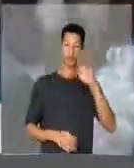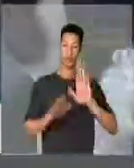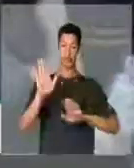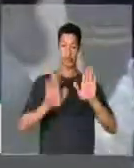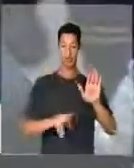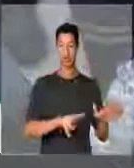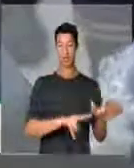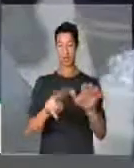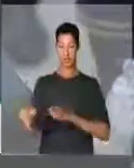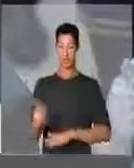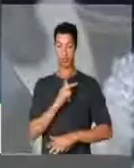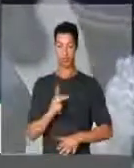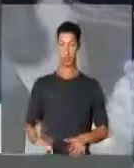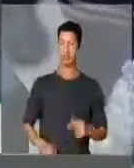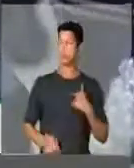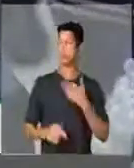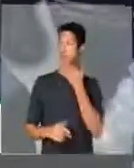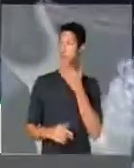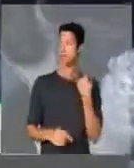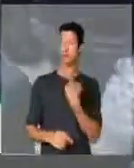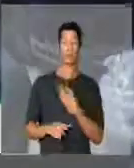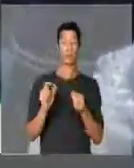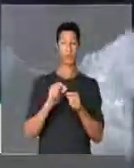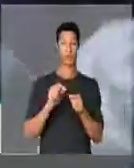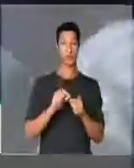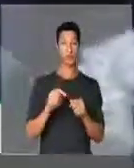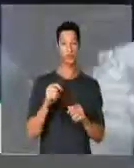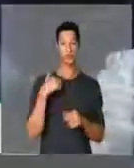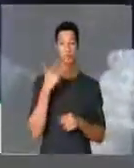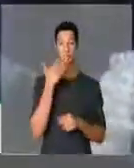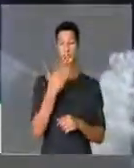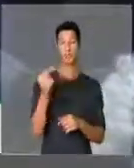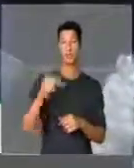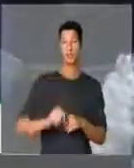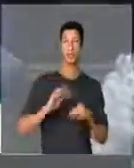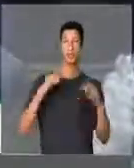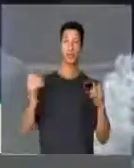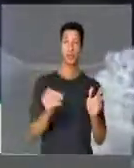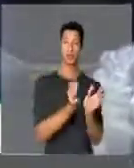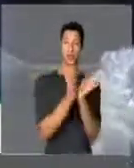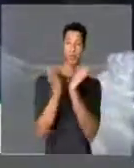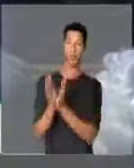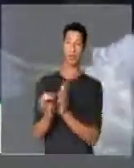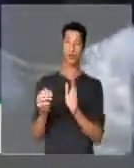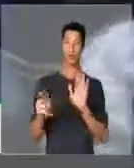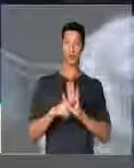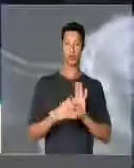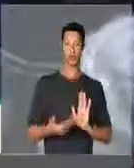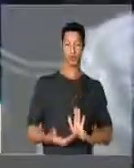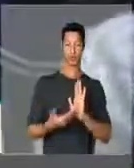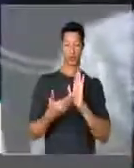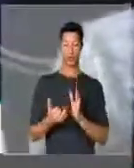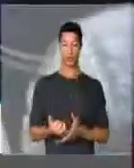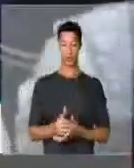para leilão essa semana, senhor presidente. Portanto, é um apelo que nós fazemos e um pedido aqui a todas as bancadas desta casa.